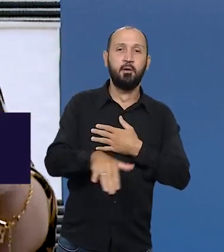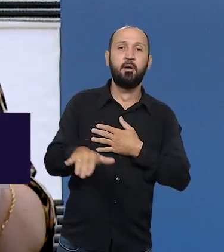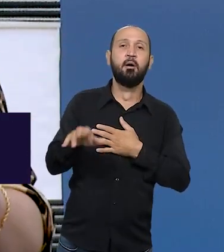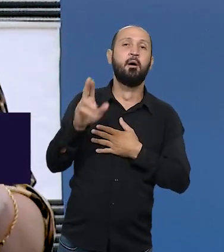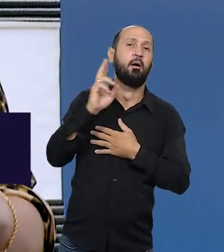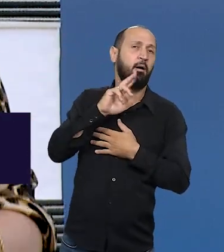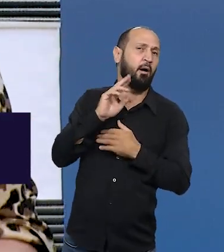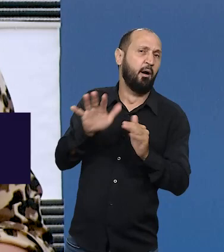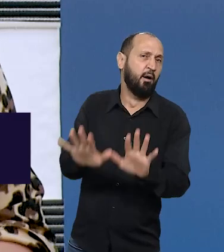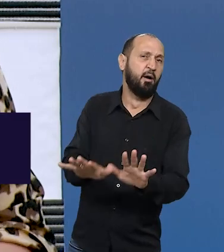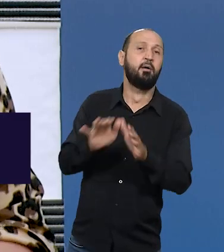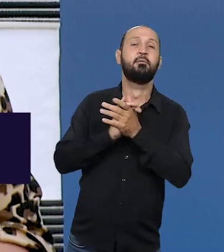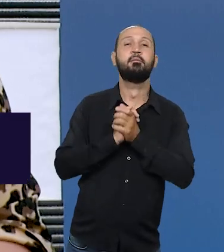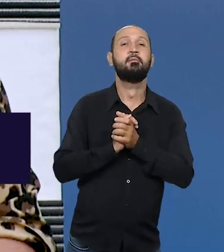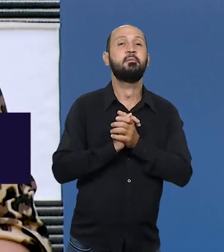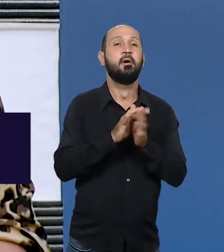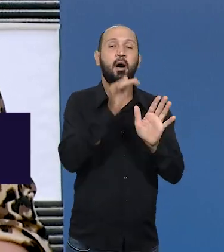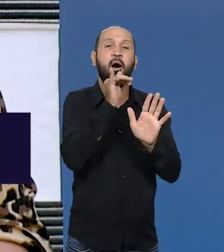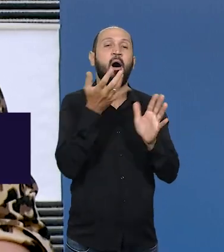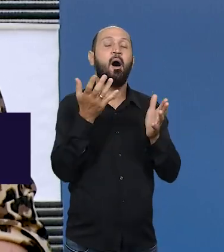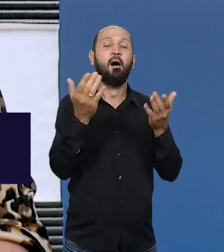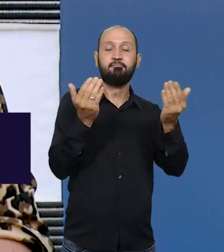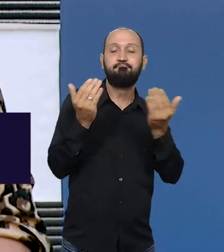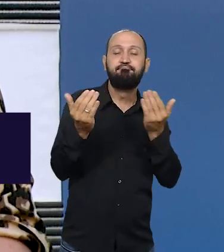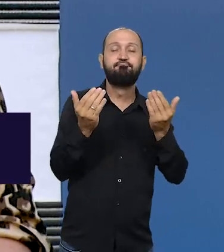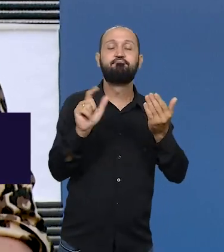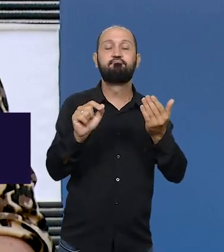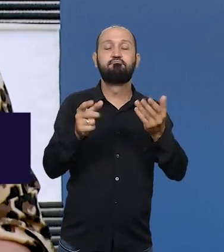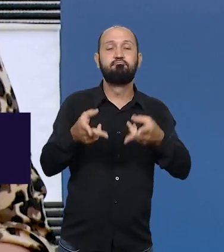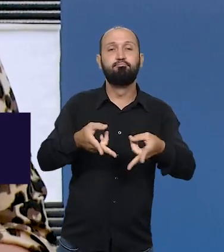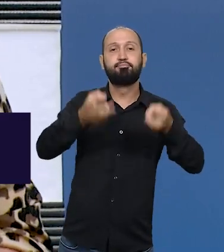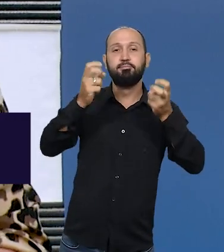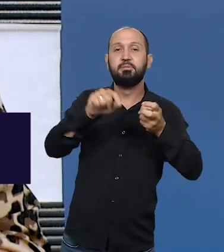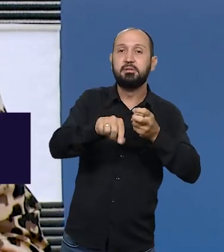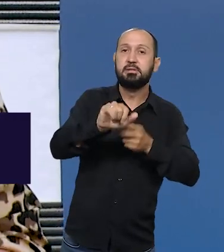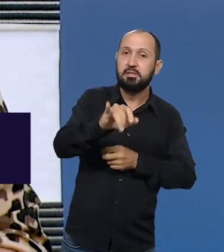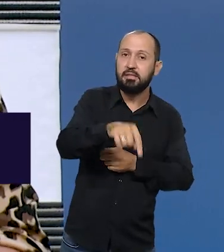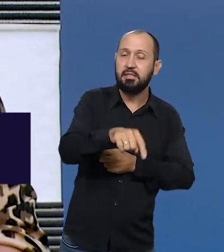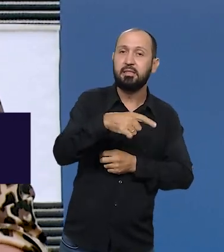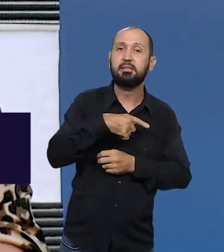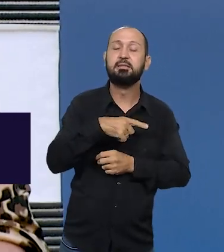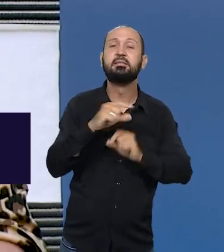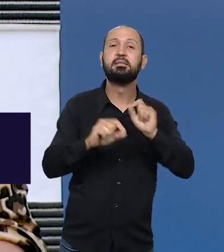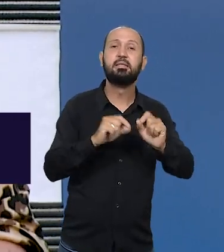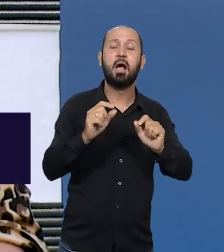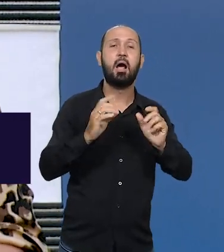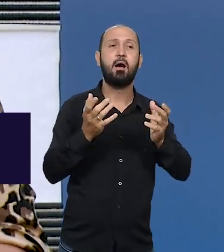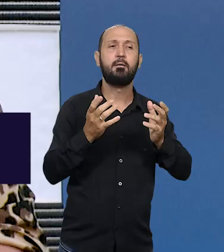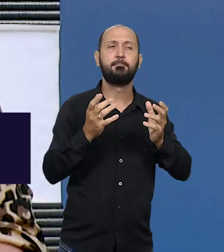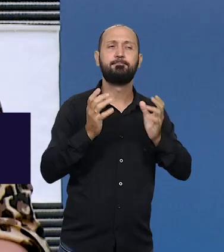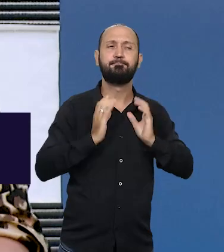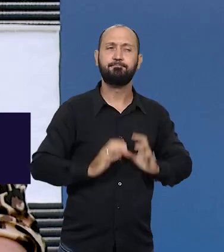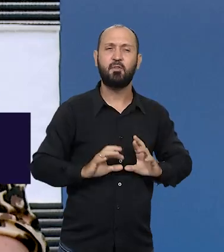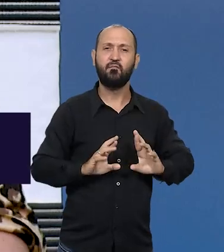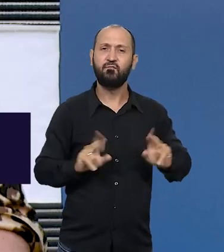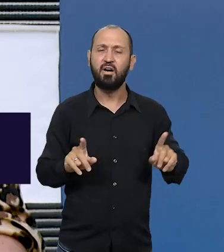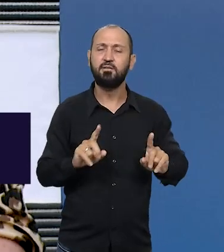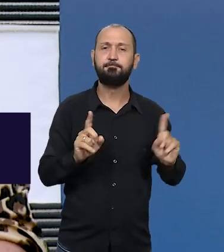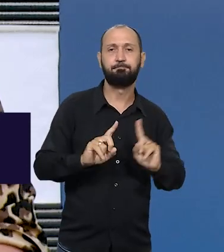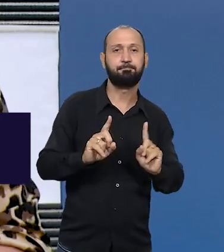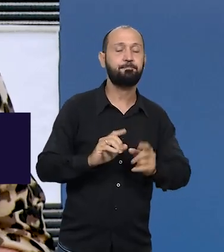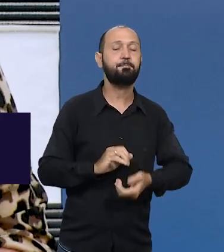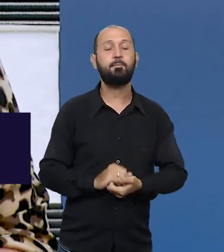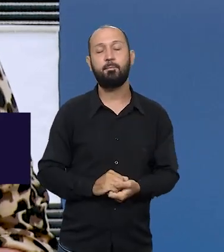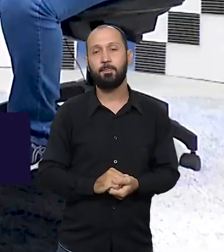crianças típicas, o qual nós chamamos. Então, é assim que nós conseguimos perceber se essa criança tem alguma coisa